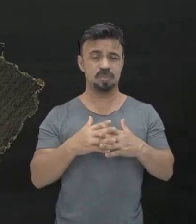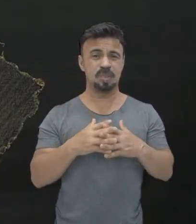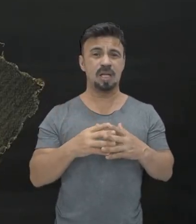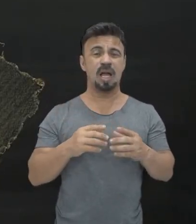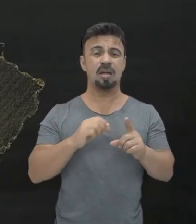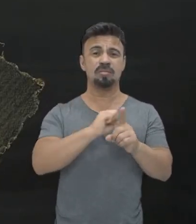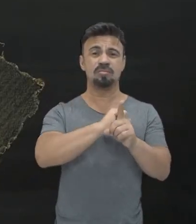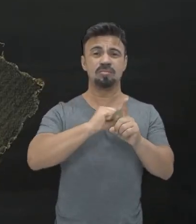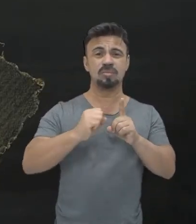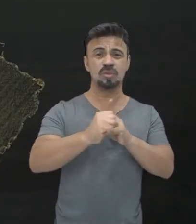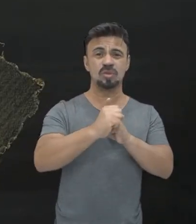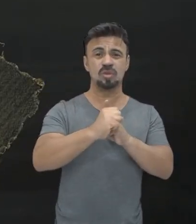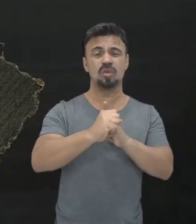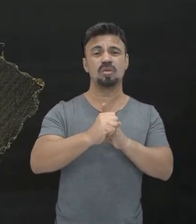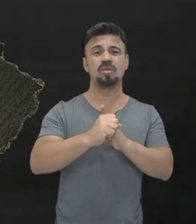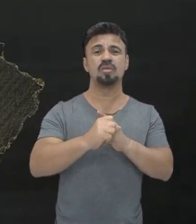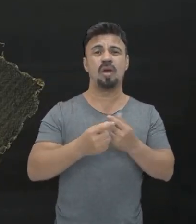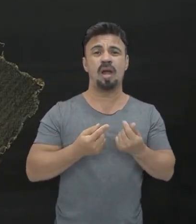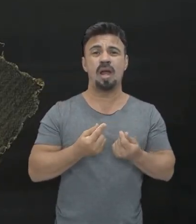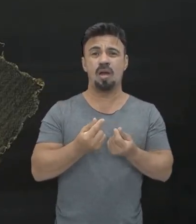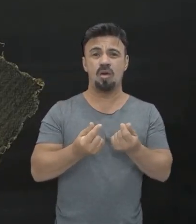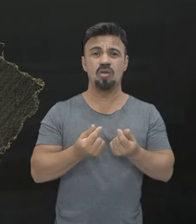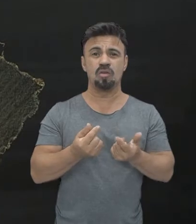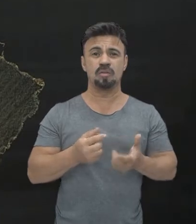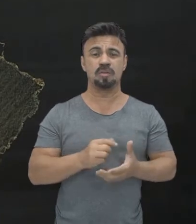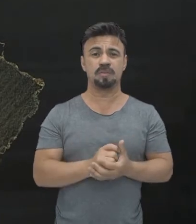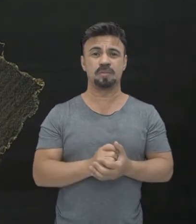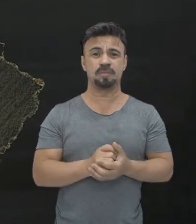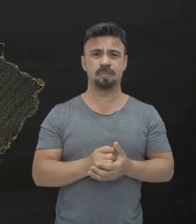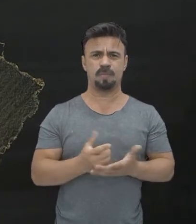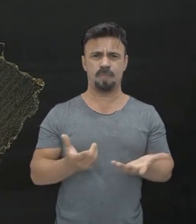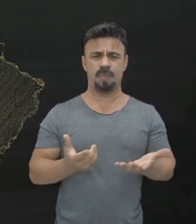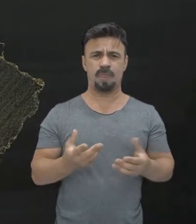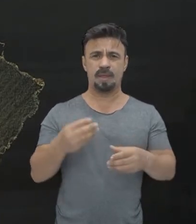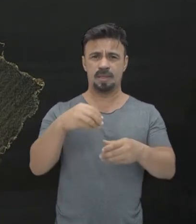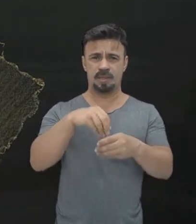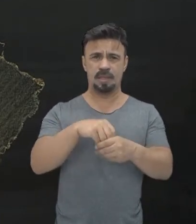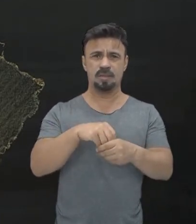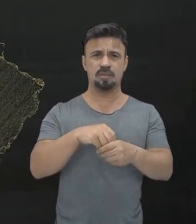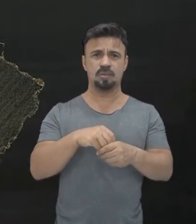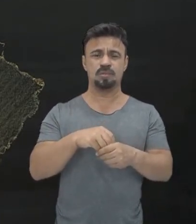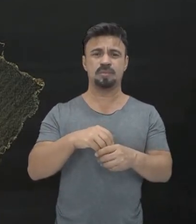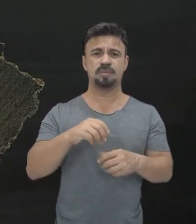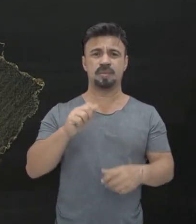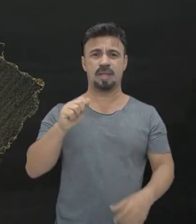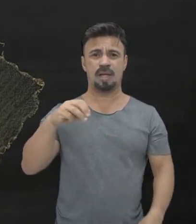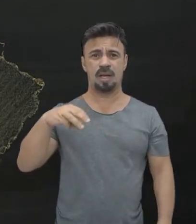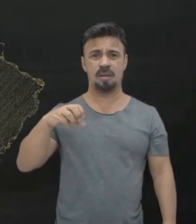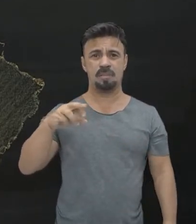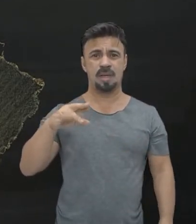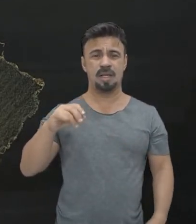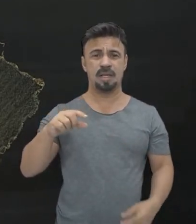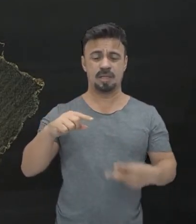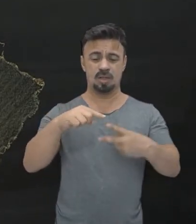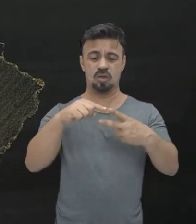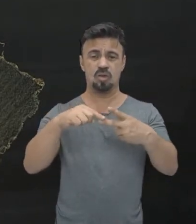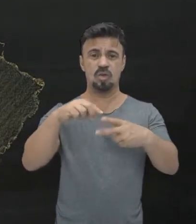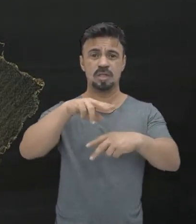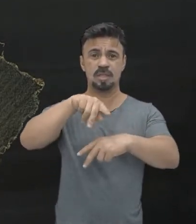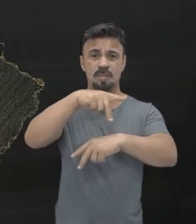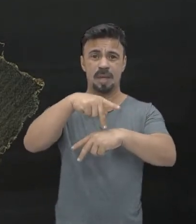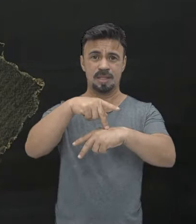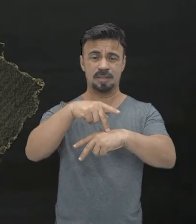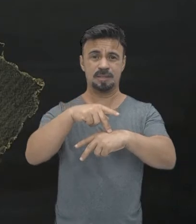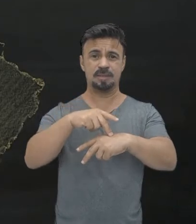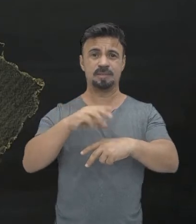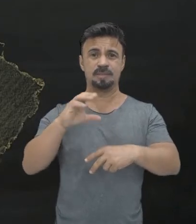socioeconômicos. Para começar, dentro da América anglo-saxônica, nós temos dois países, o